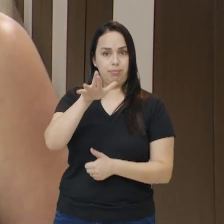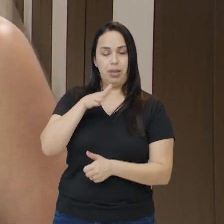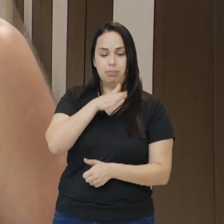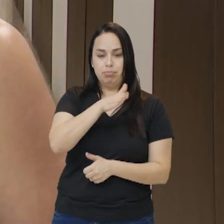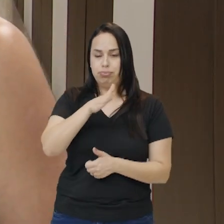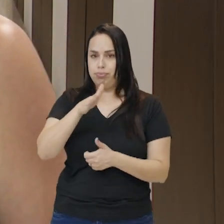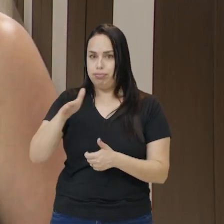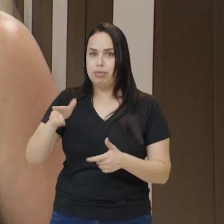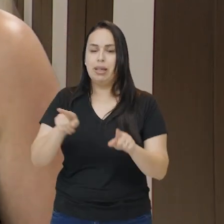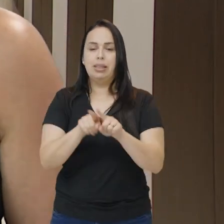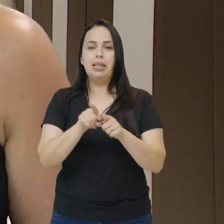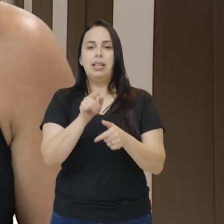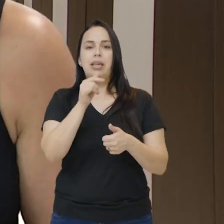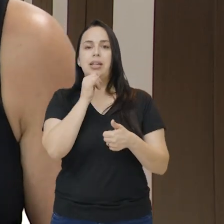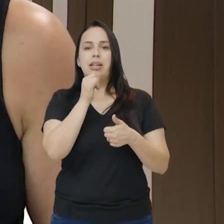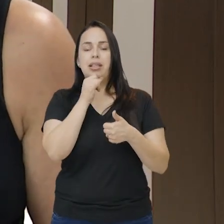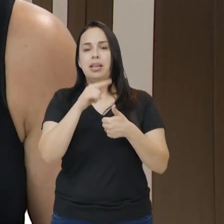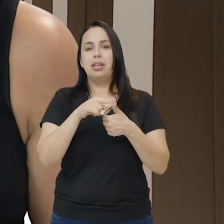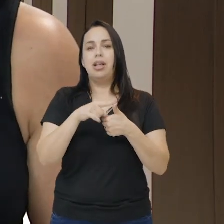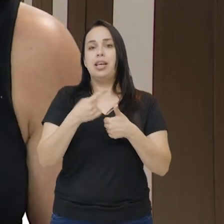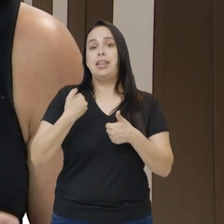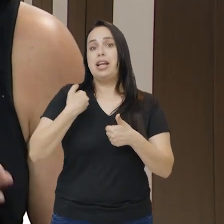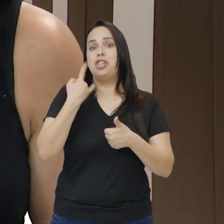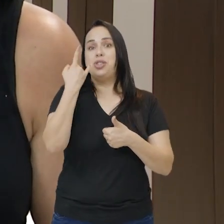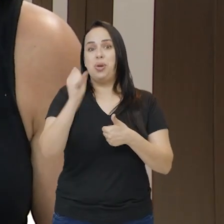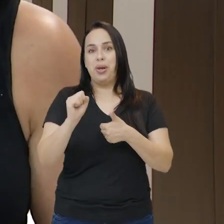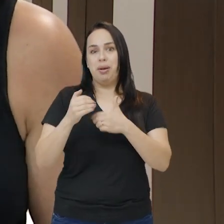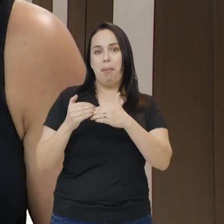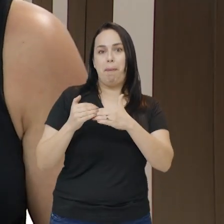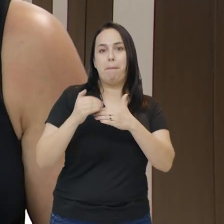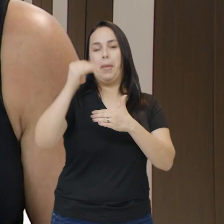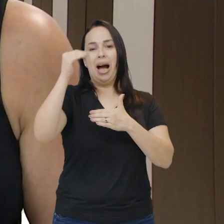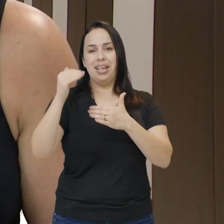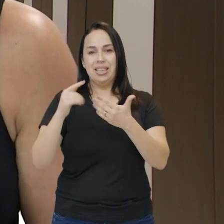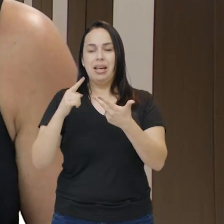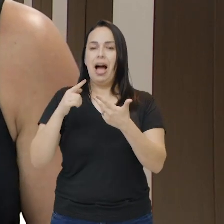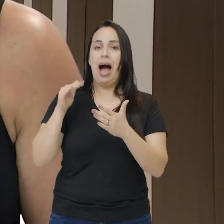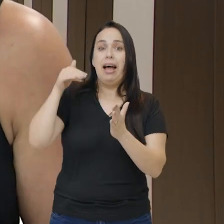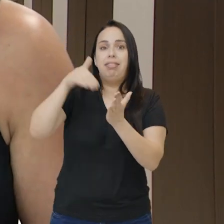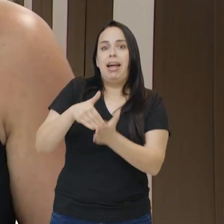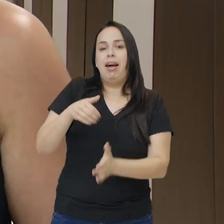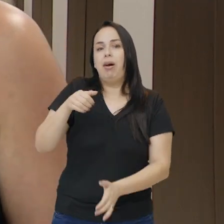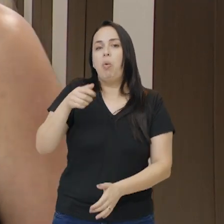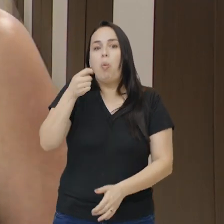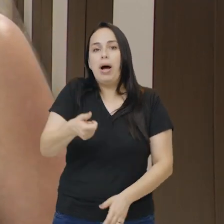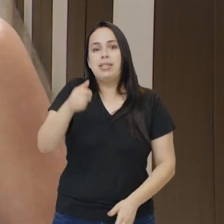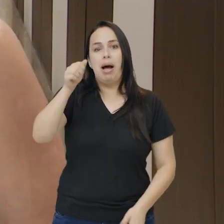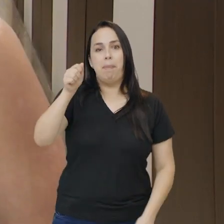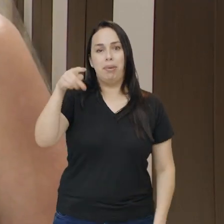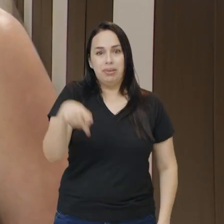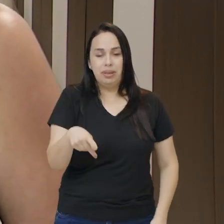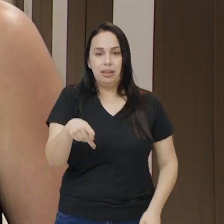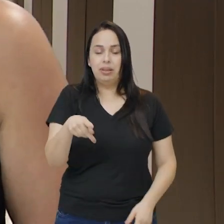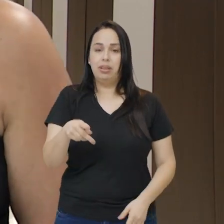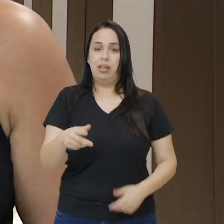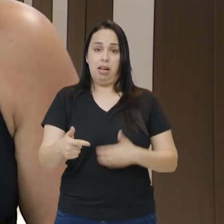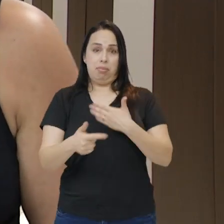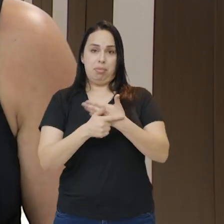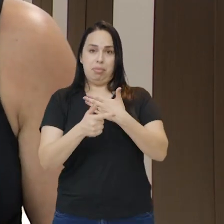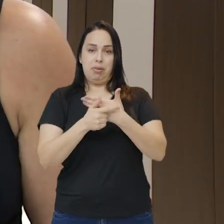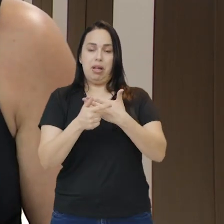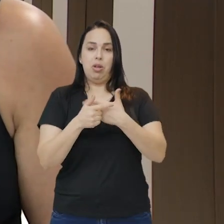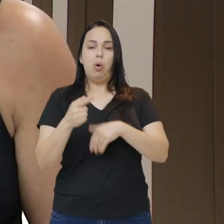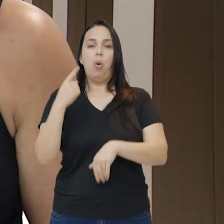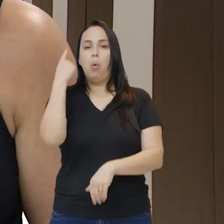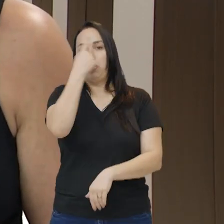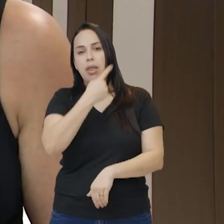bastante eclética, então nós temos atendentes a partir de 18 anos até atendentes que estão próximos de se aposentar. Como a função é